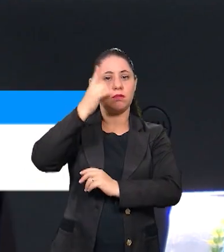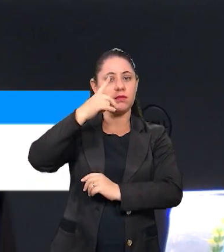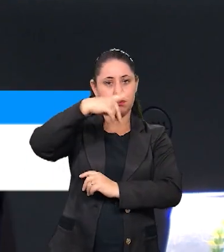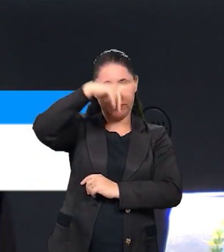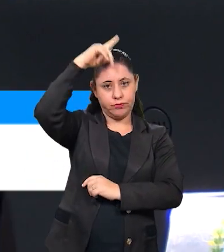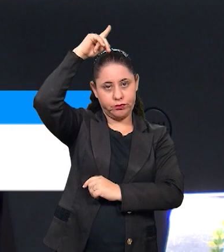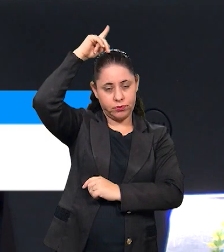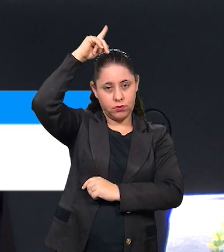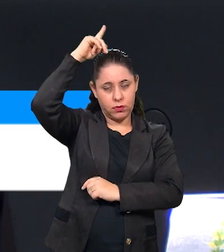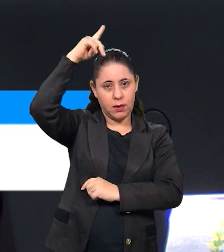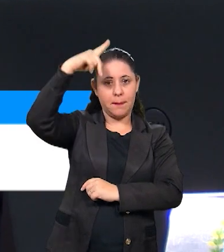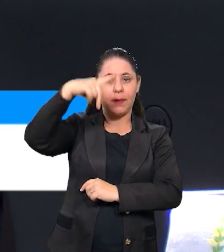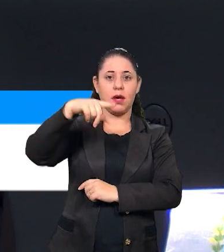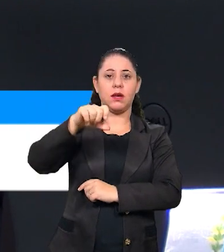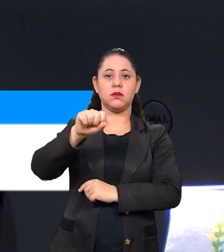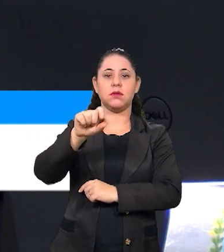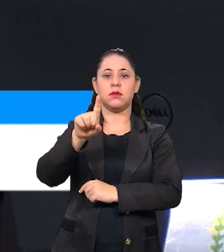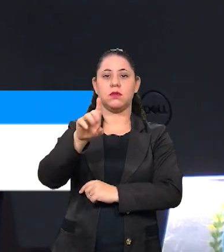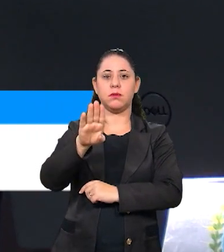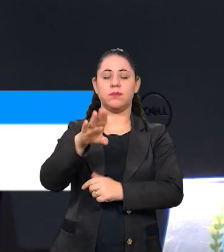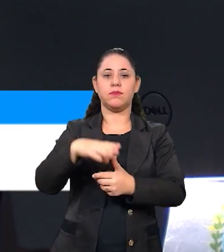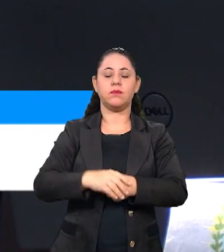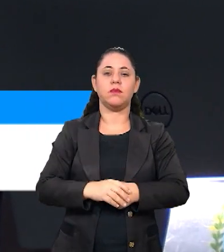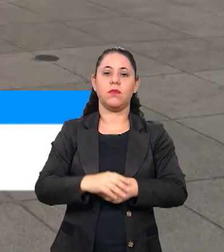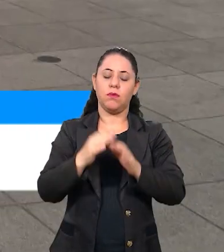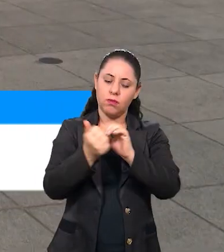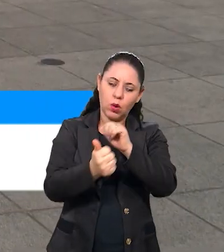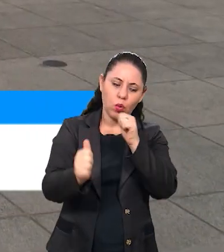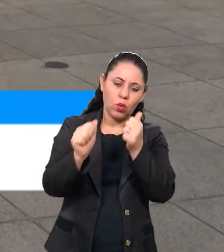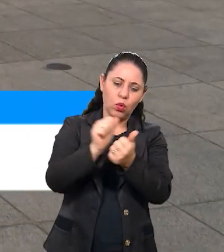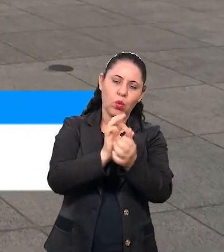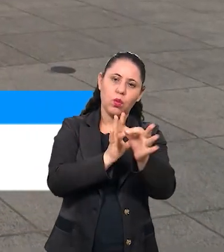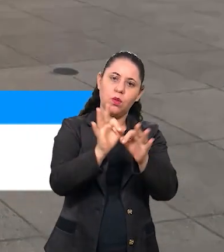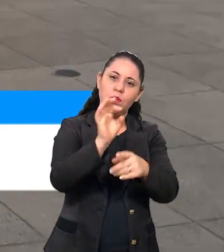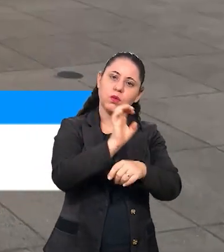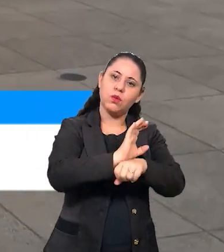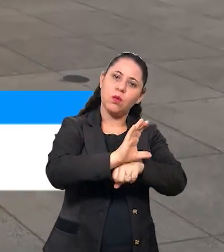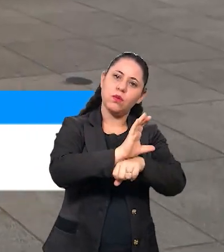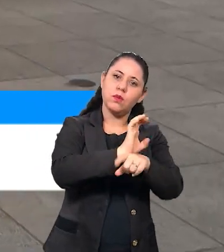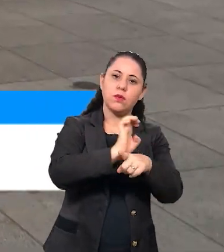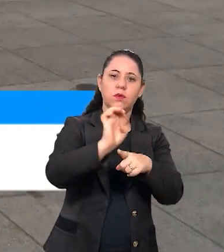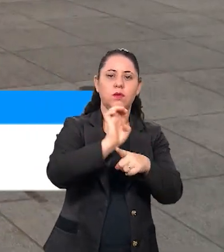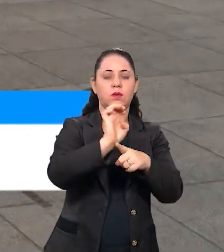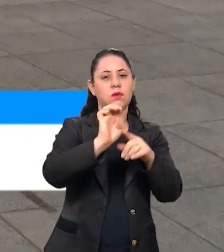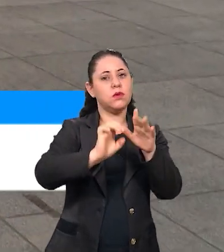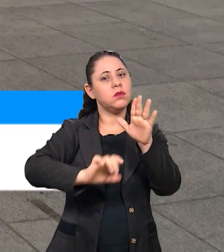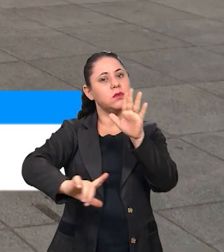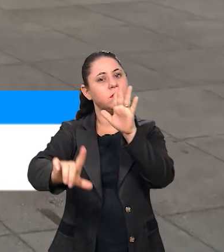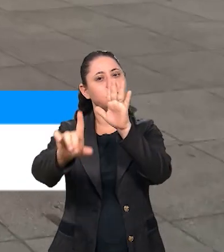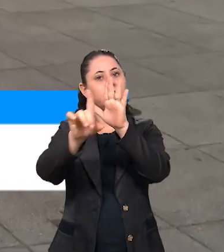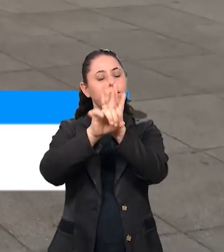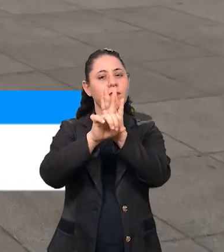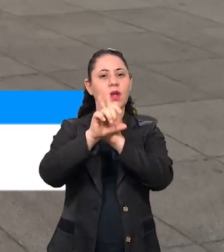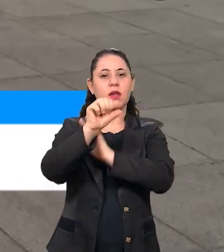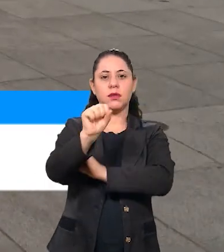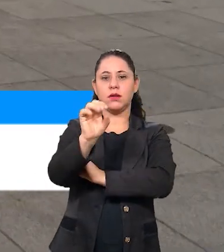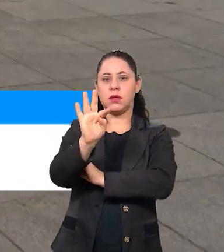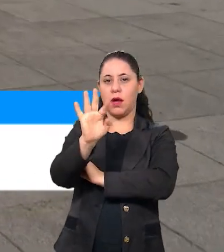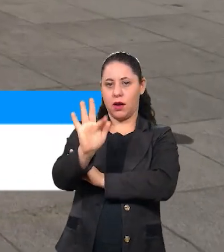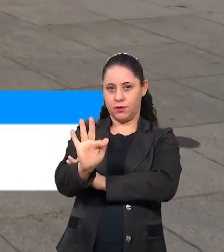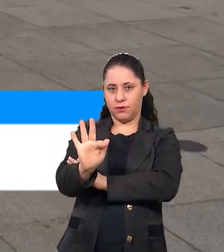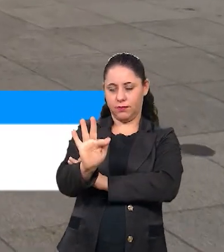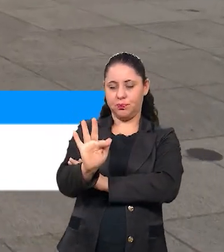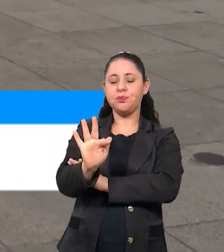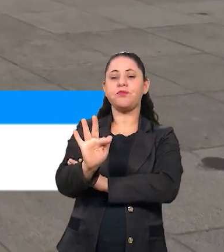Alemes, deputado Paulo Correa, do PSDB, que adequa a Constituição Estadual à legalidade do